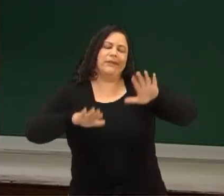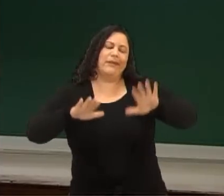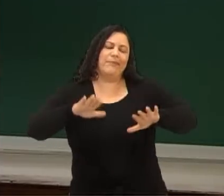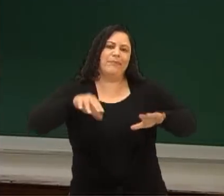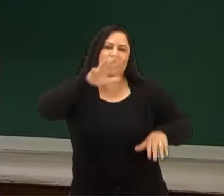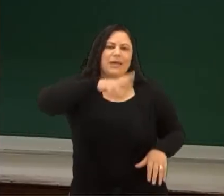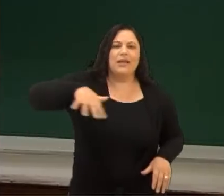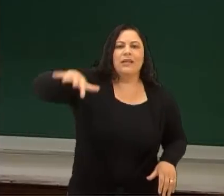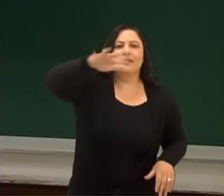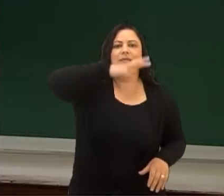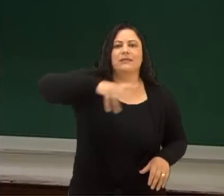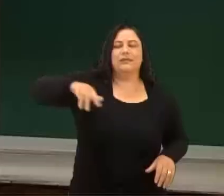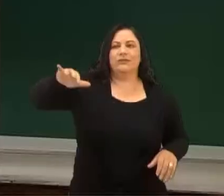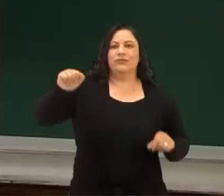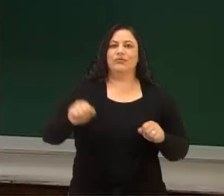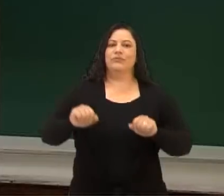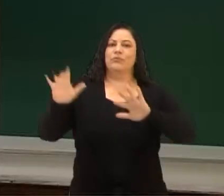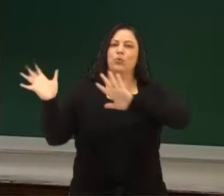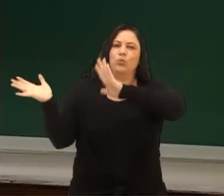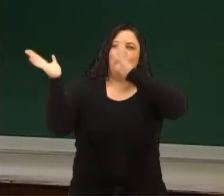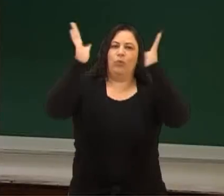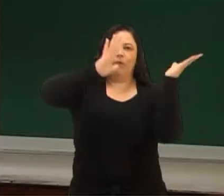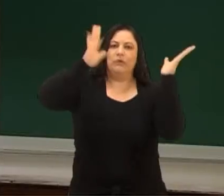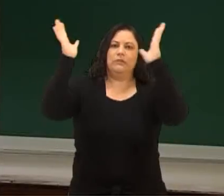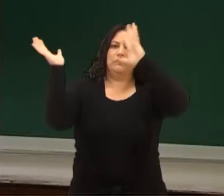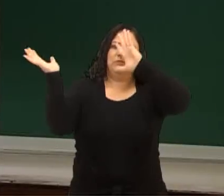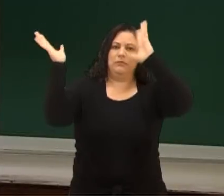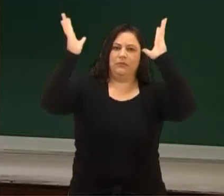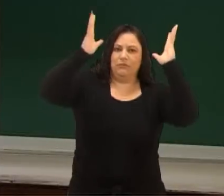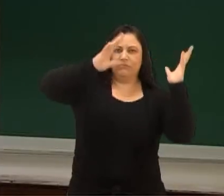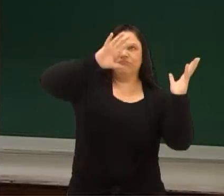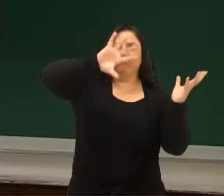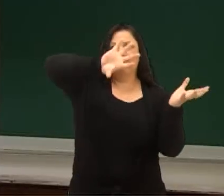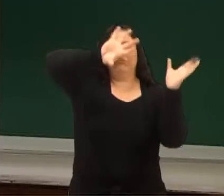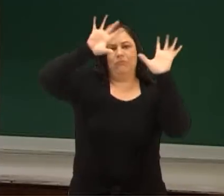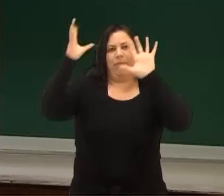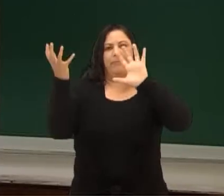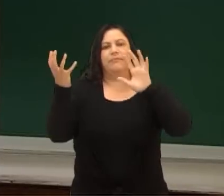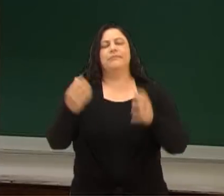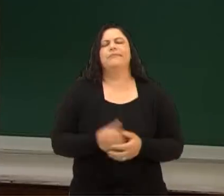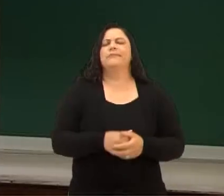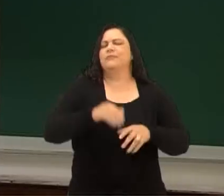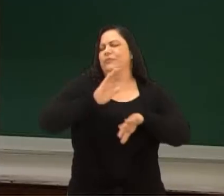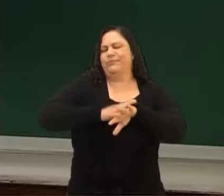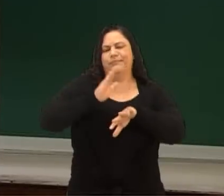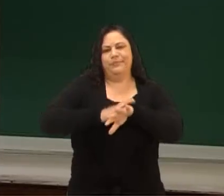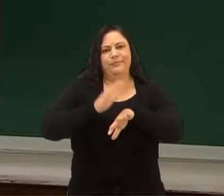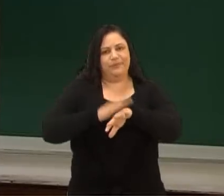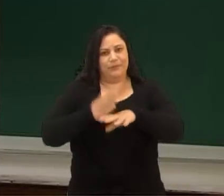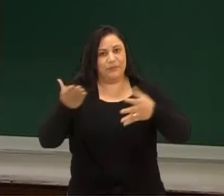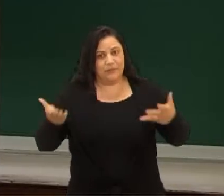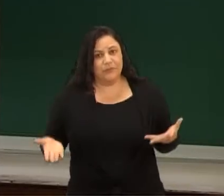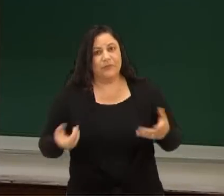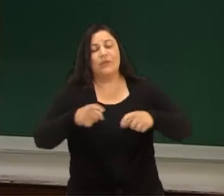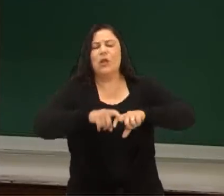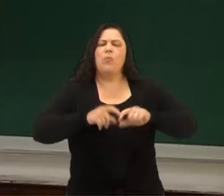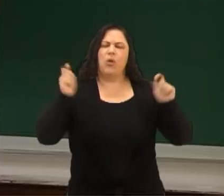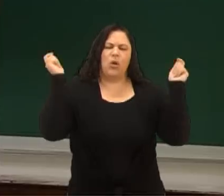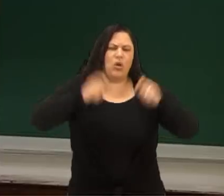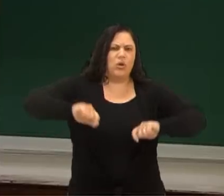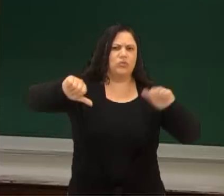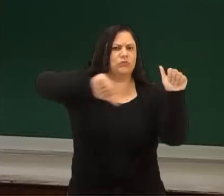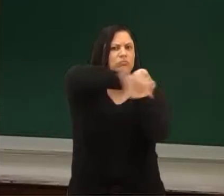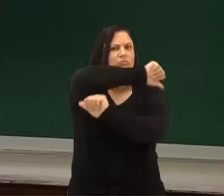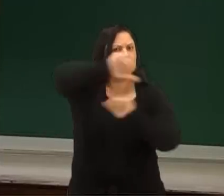condições da atmosfera, depende da dinâmica atmosférica naquele determinado momento. Por isso que a gente pode ter mudanças